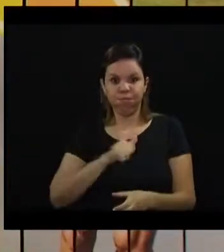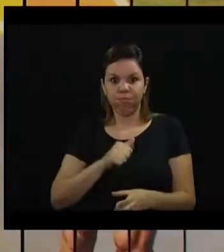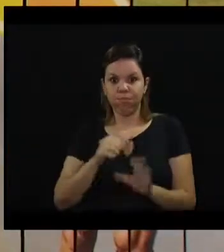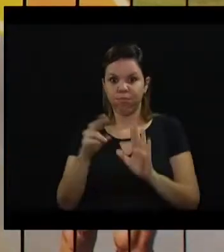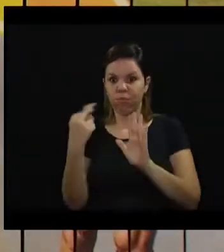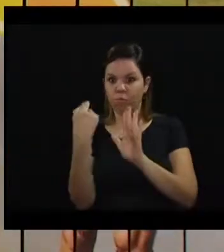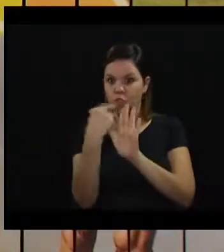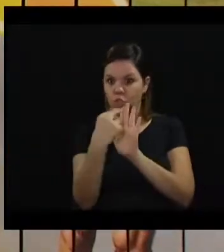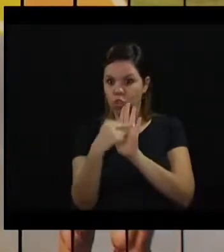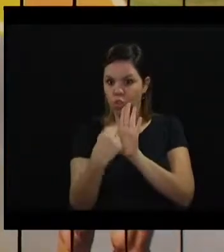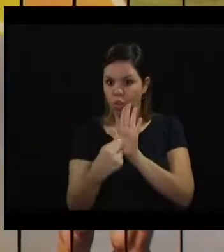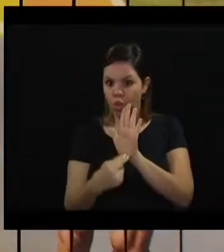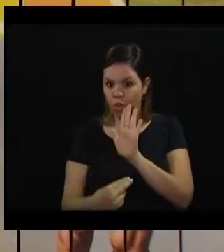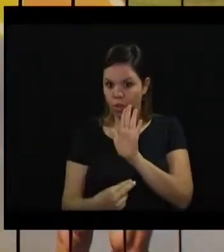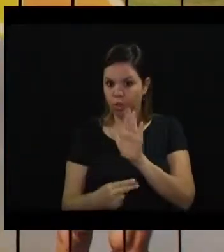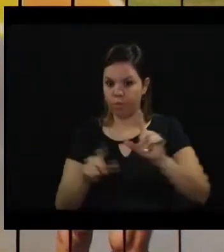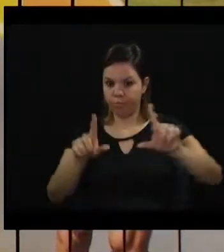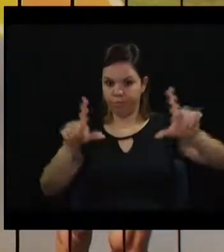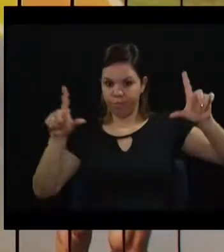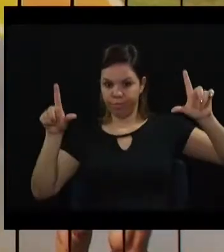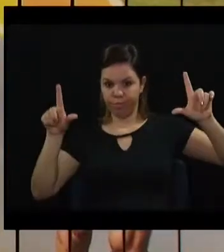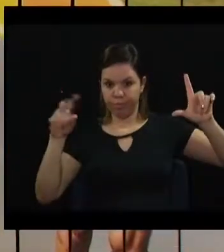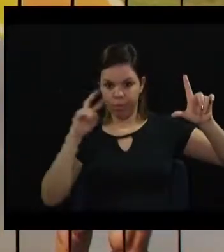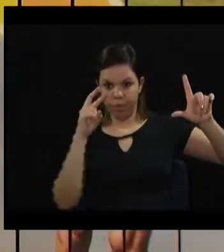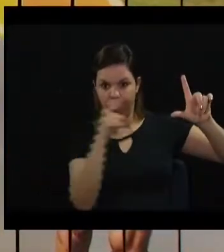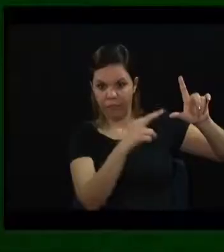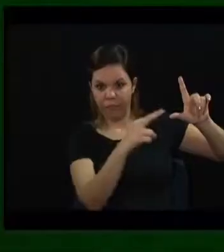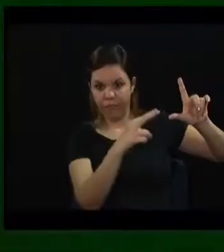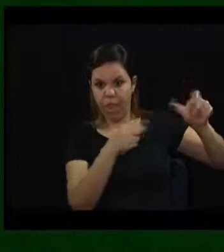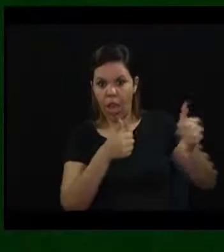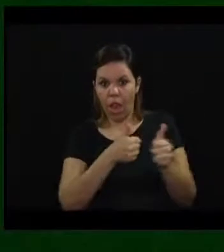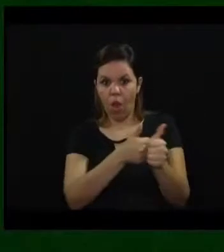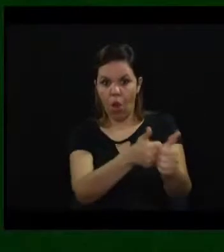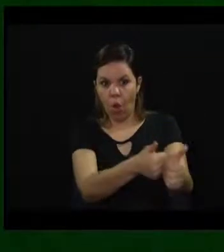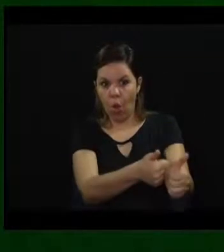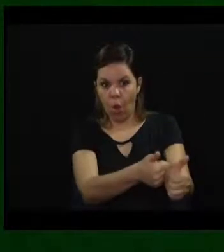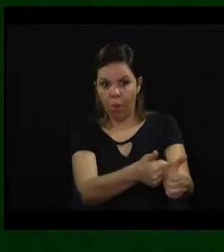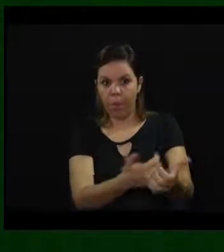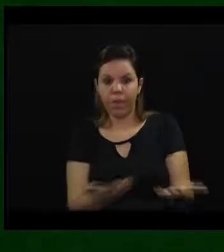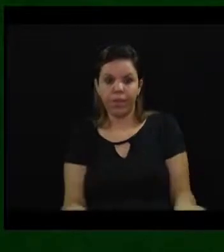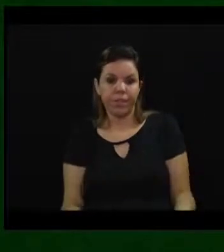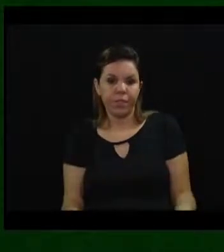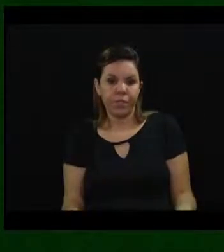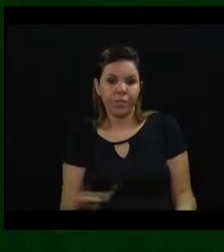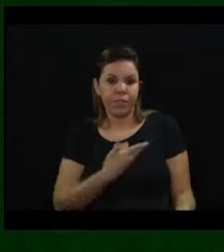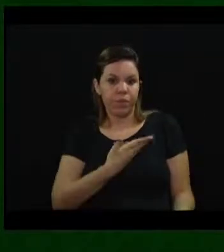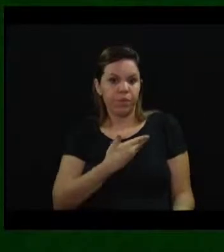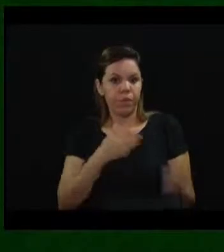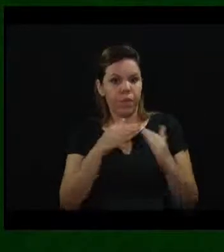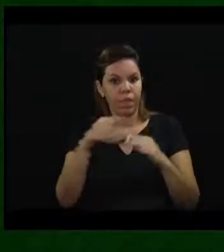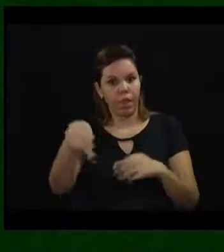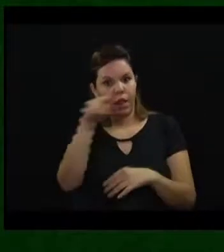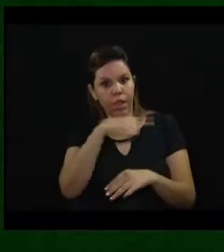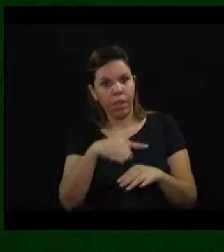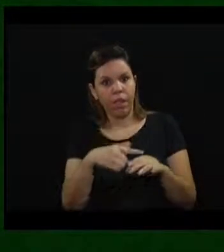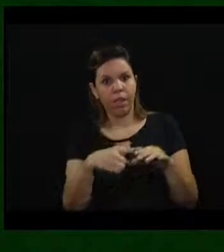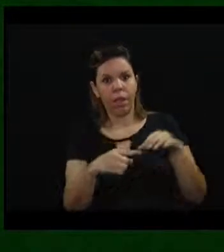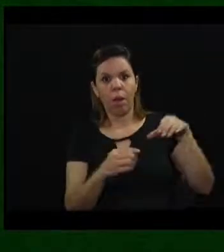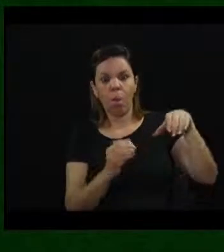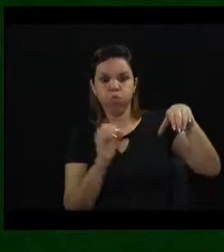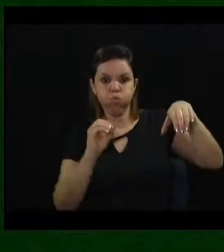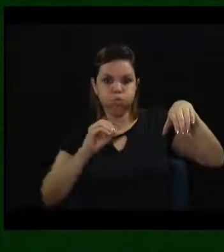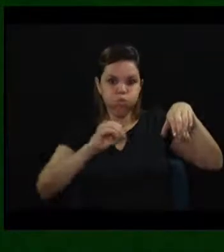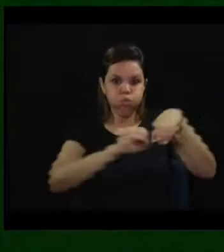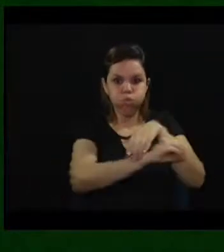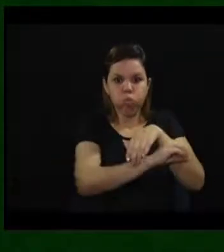tiver já pode colocar aí na tela para a gente poder acompanhar junto com os amigos de casa. Agora sim, Bárbara no gol, Letícia